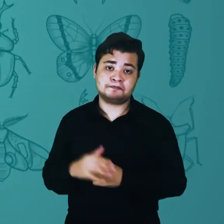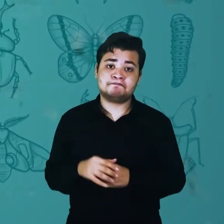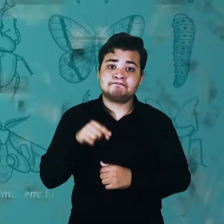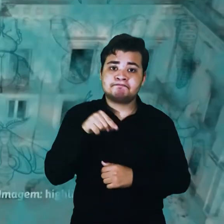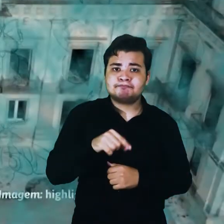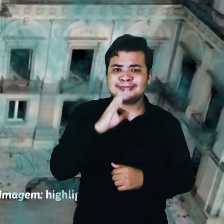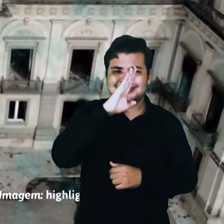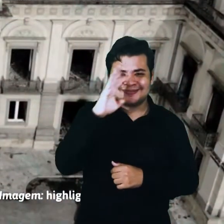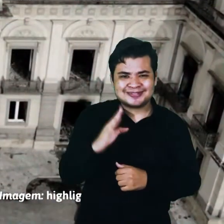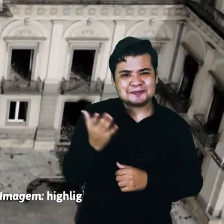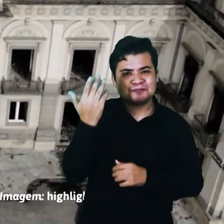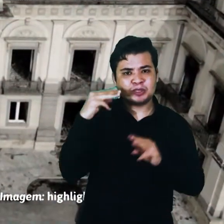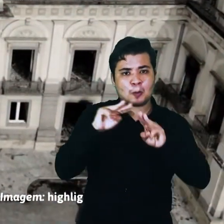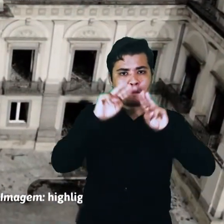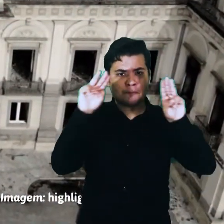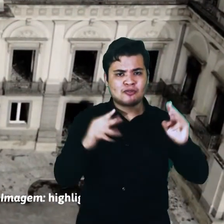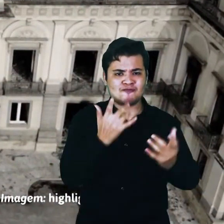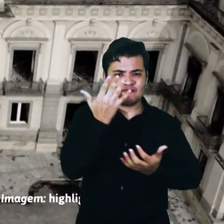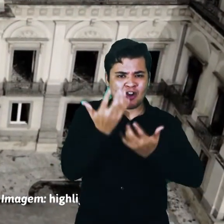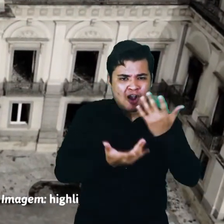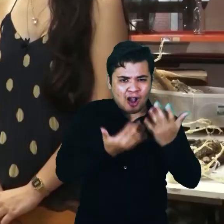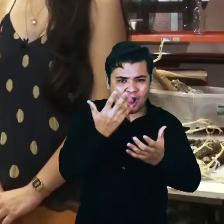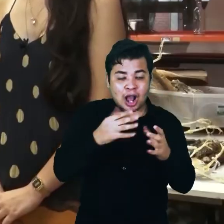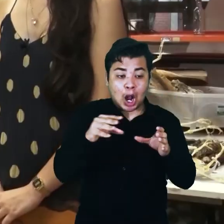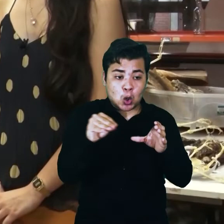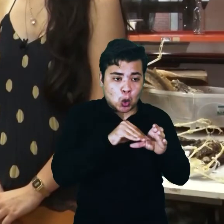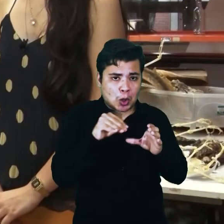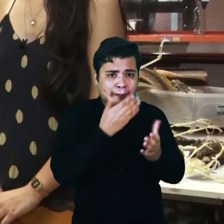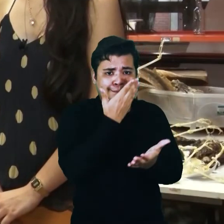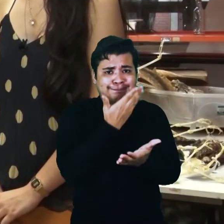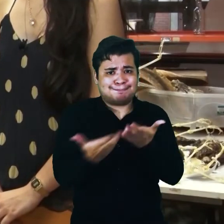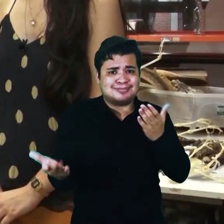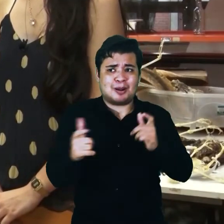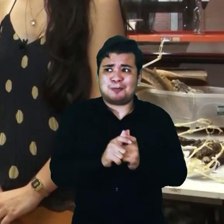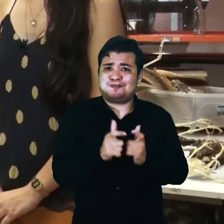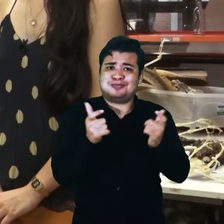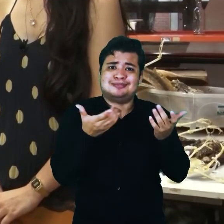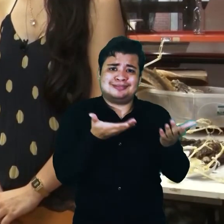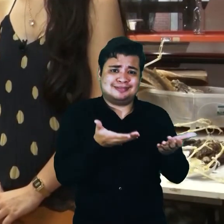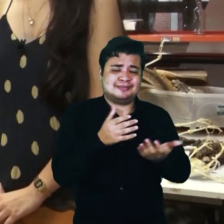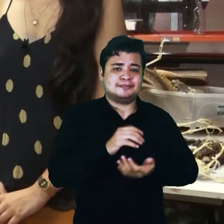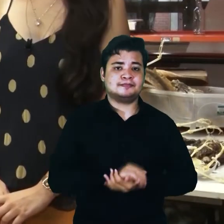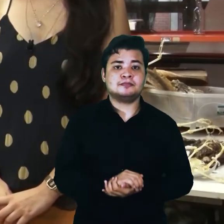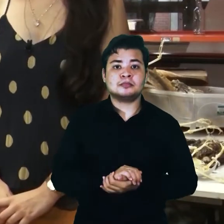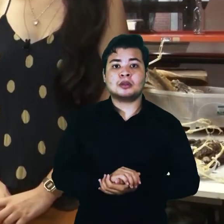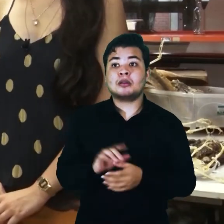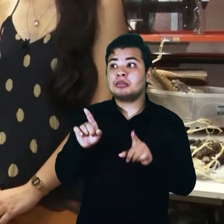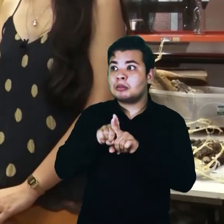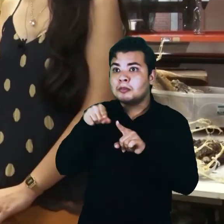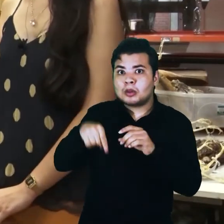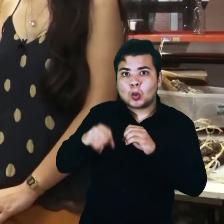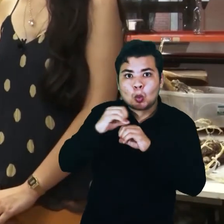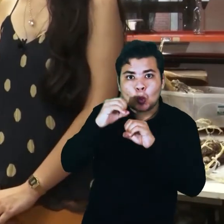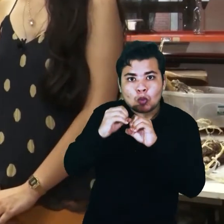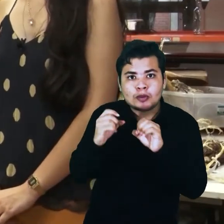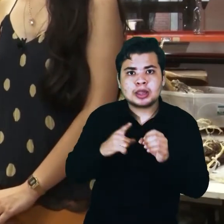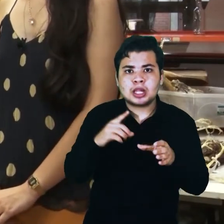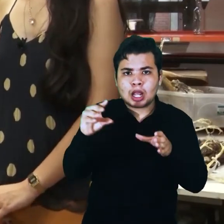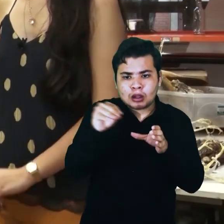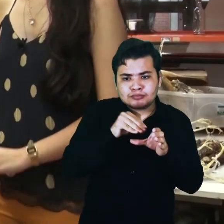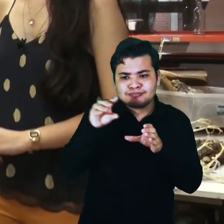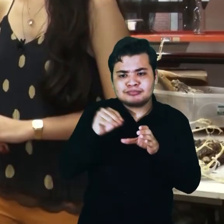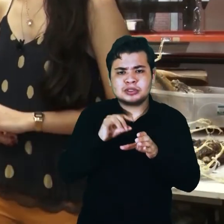do Museu Nacional, no Rio de Janeiro. Temos coleções também aqui na UFG, mas são